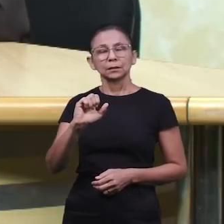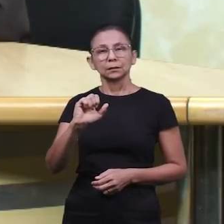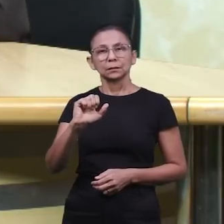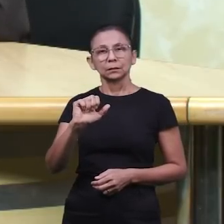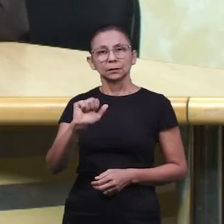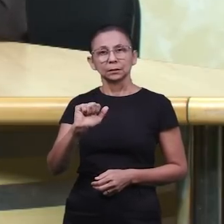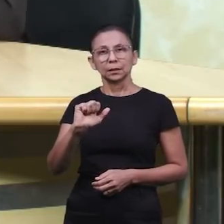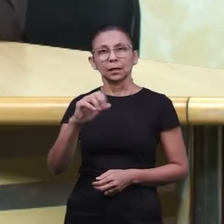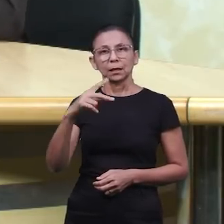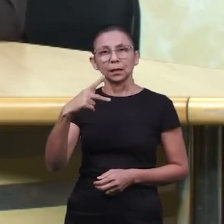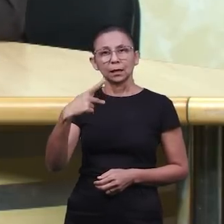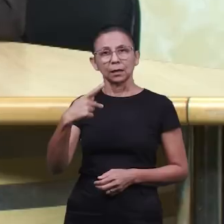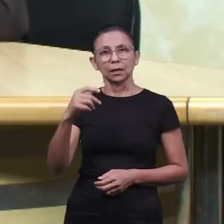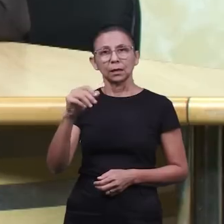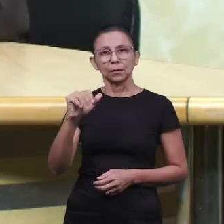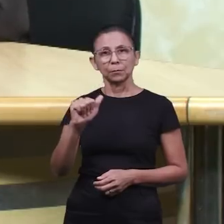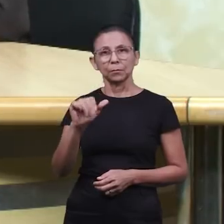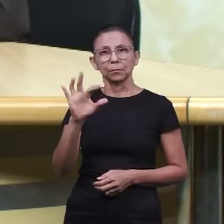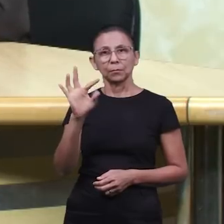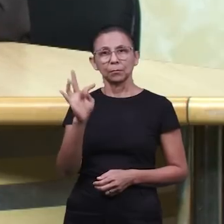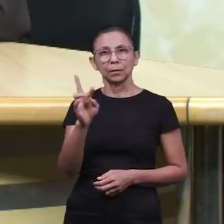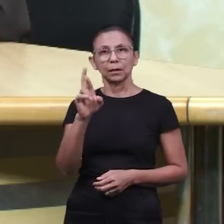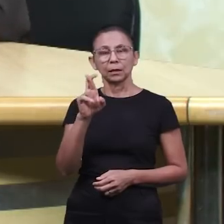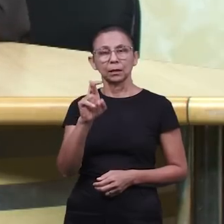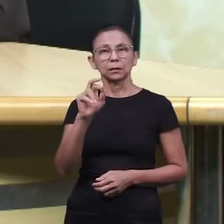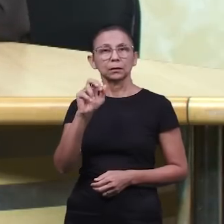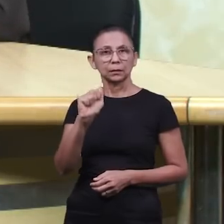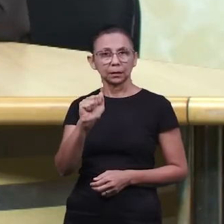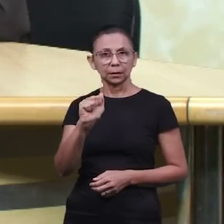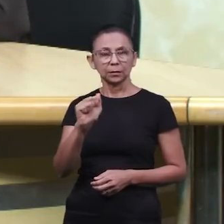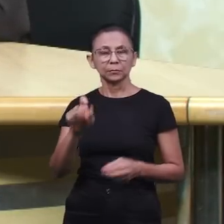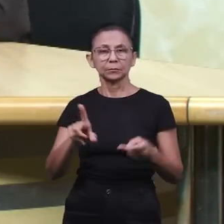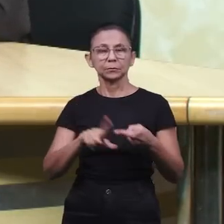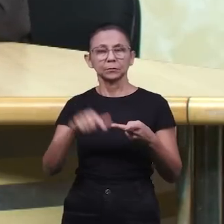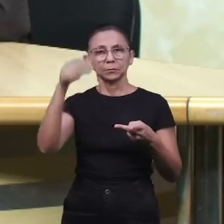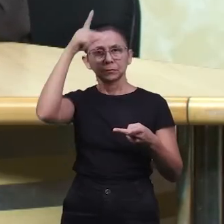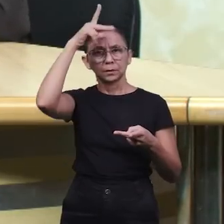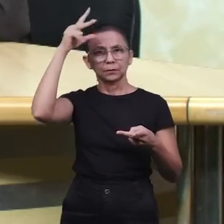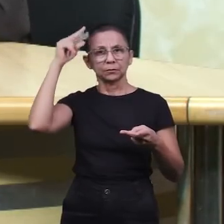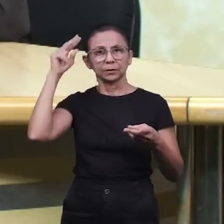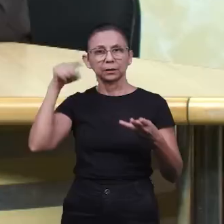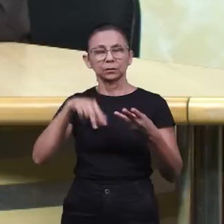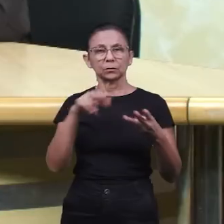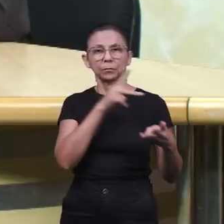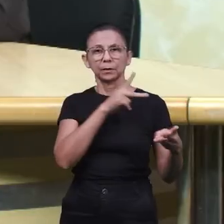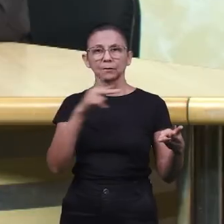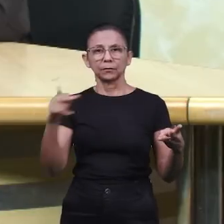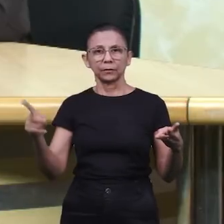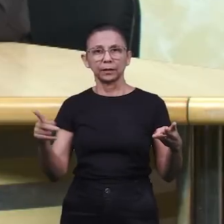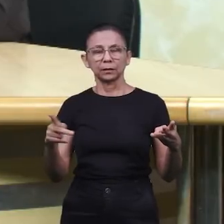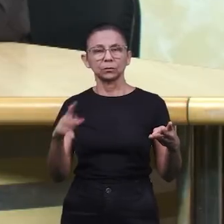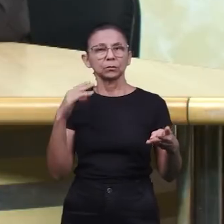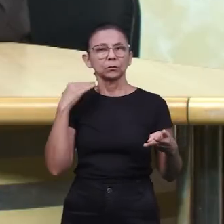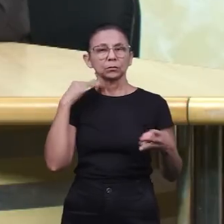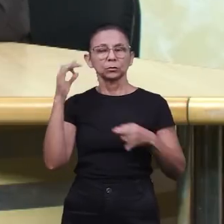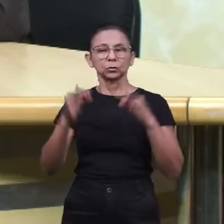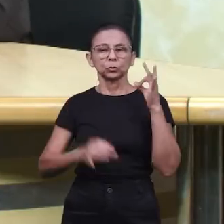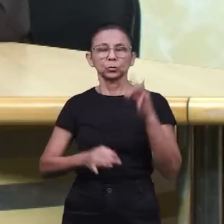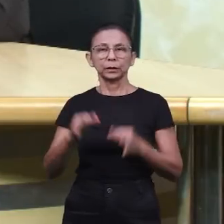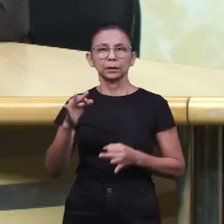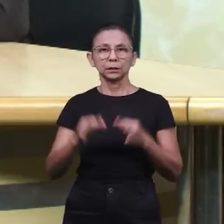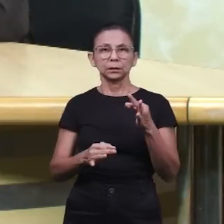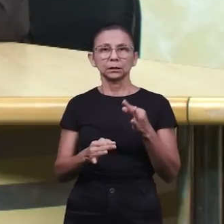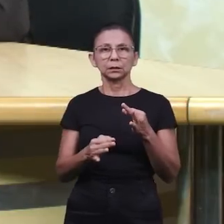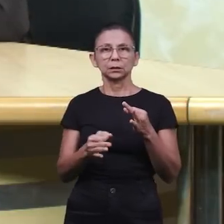satrapia, que é uma província, não é? Os prefeitos, os presidentes, os juízes, os tesoureiros,